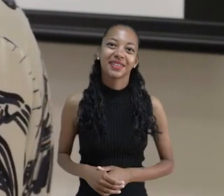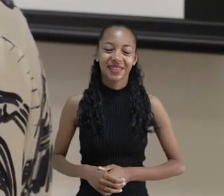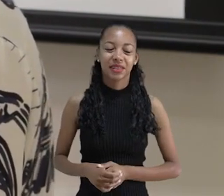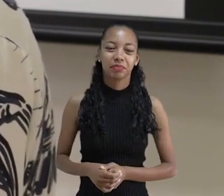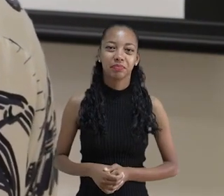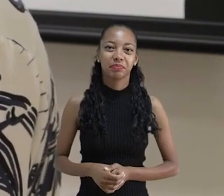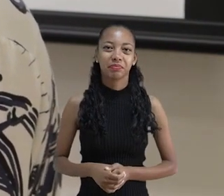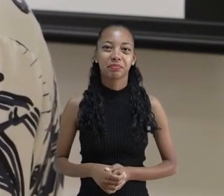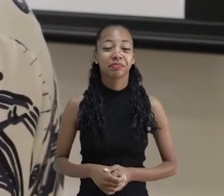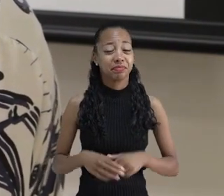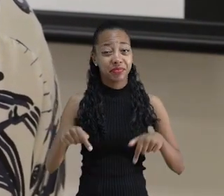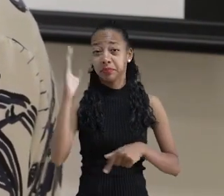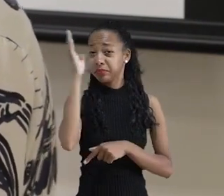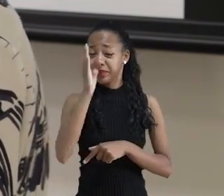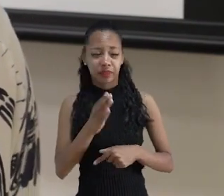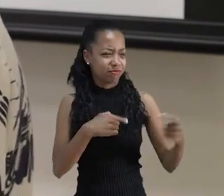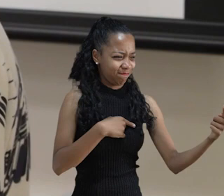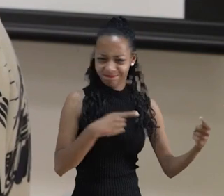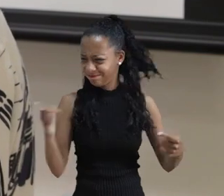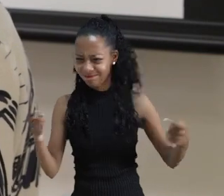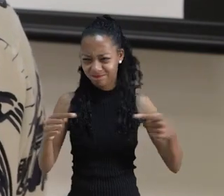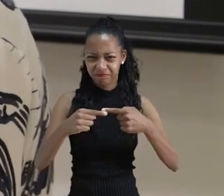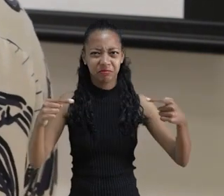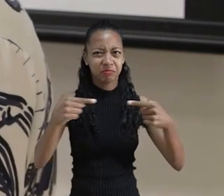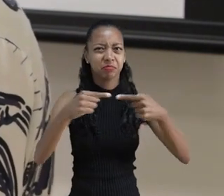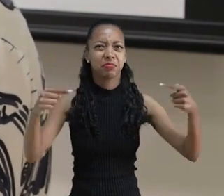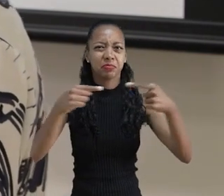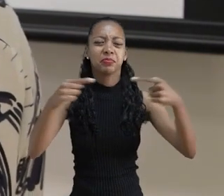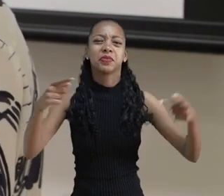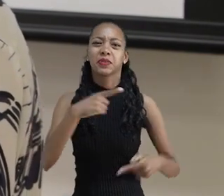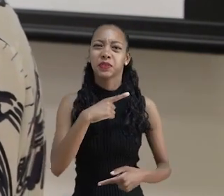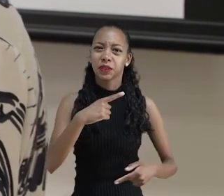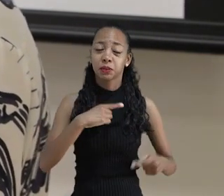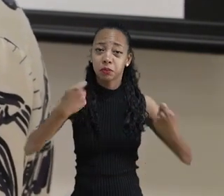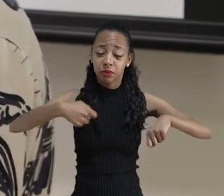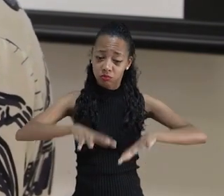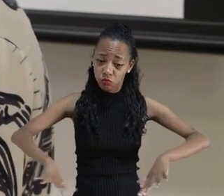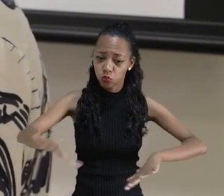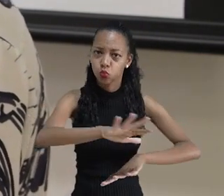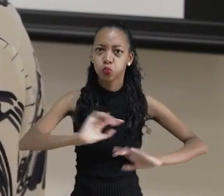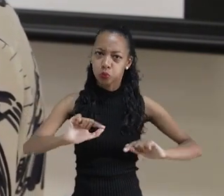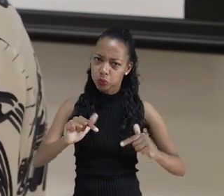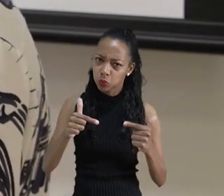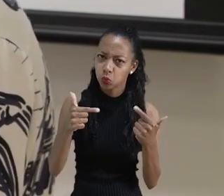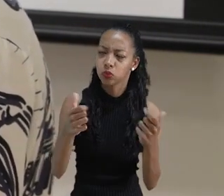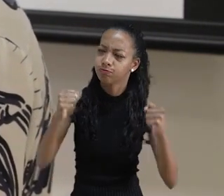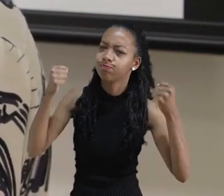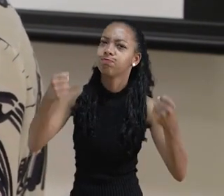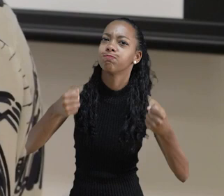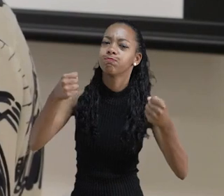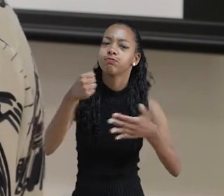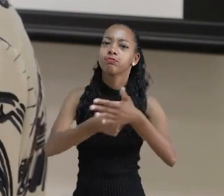contradições porém um país que entre insurreições e aderências batalha coletivamente para se manter vivo e